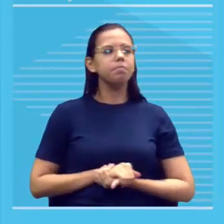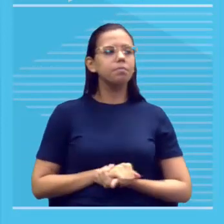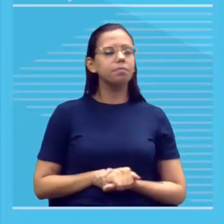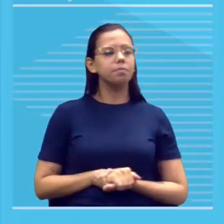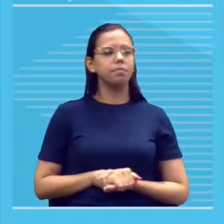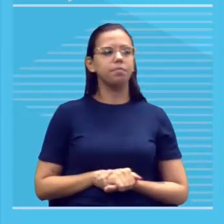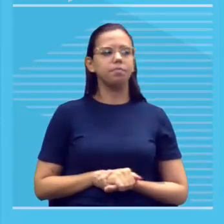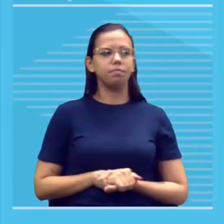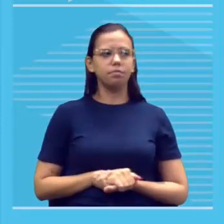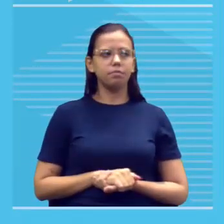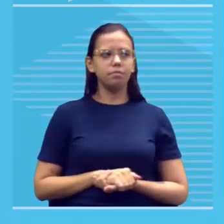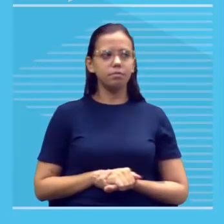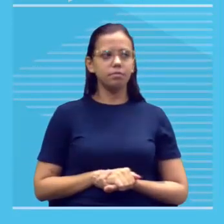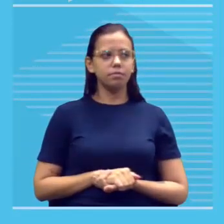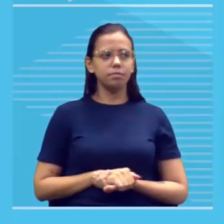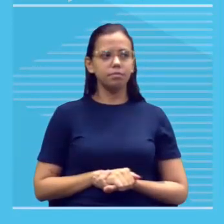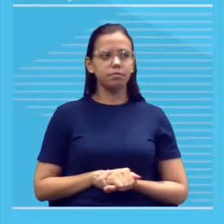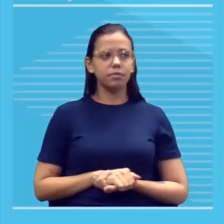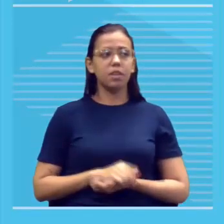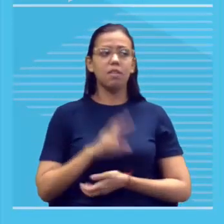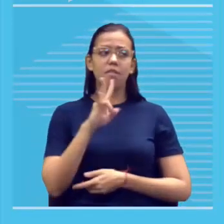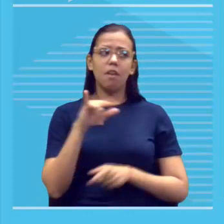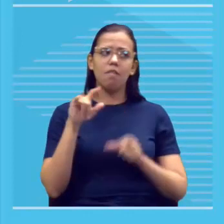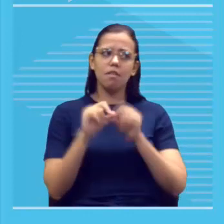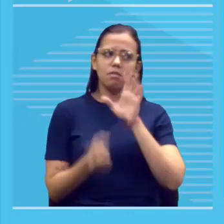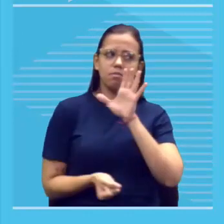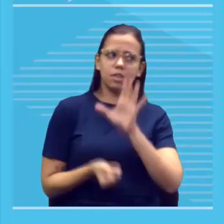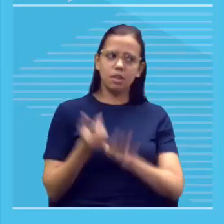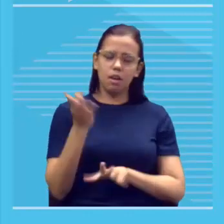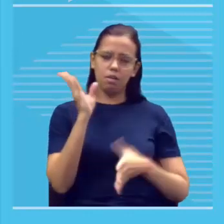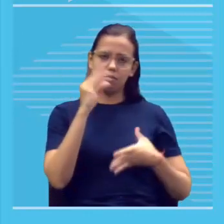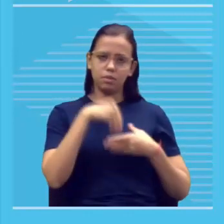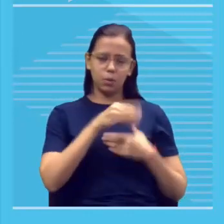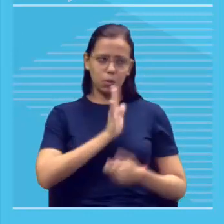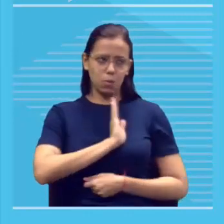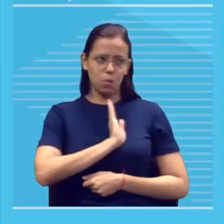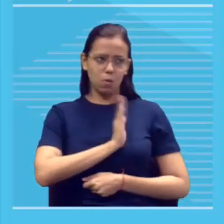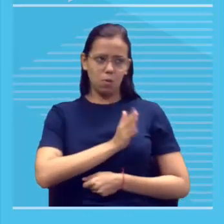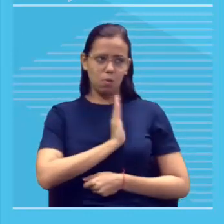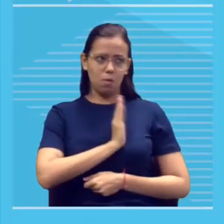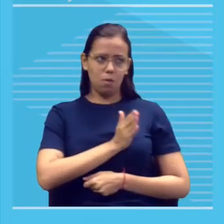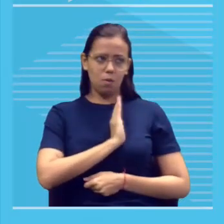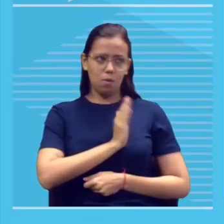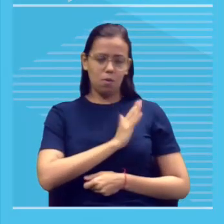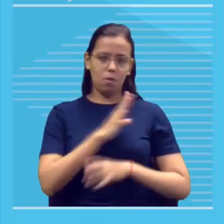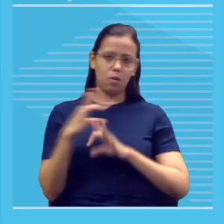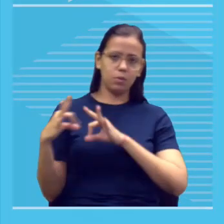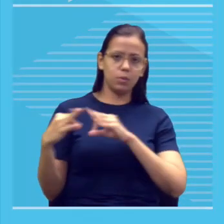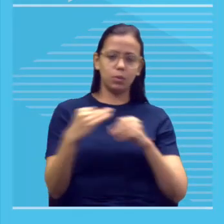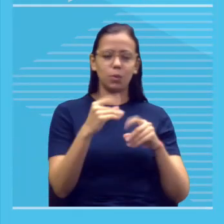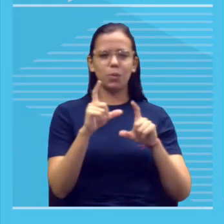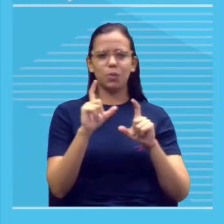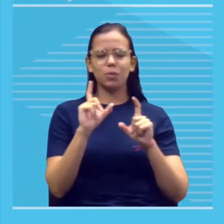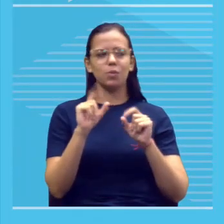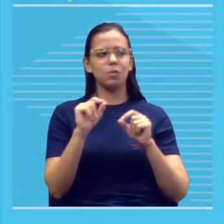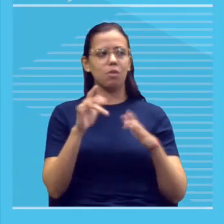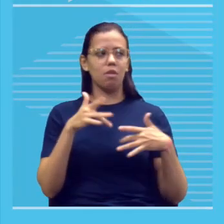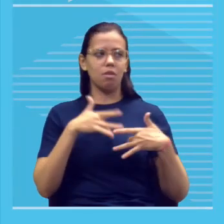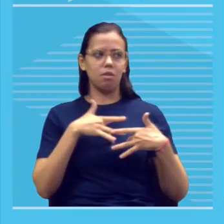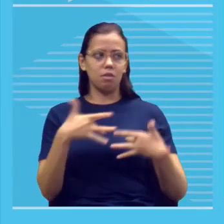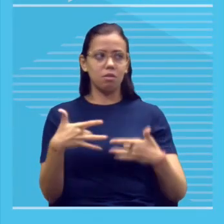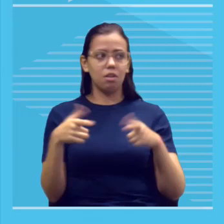ó que há de fazer brotar de todos os corações a caridade